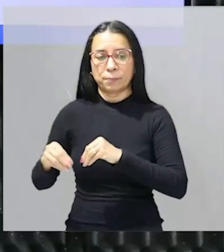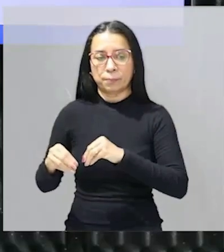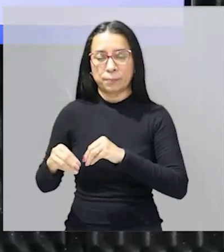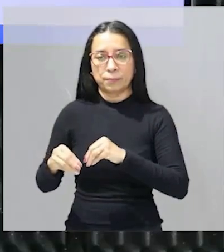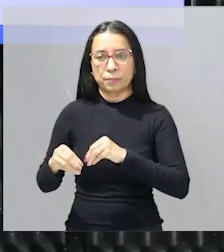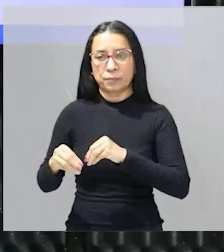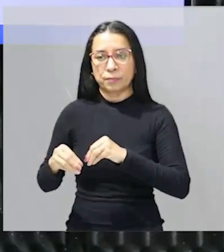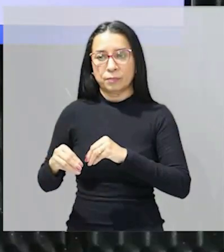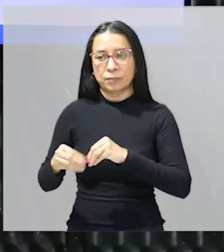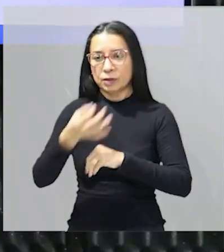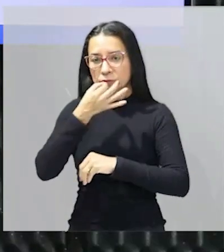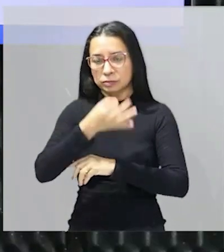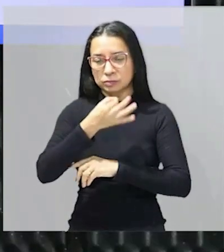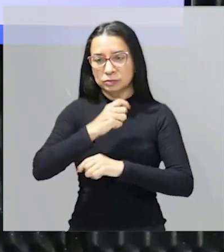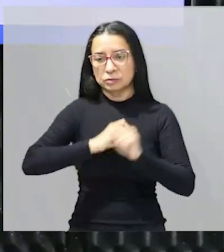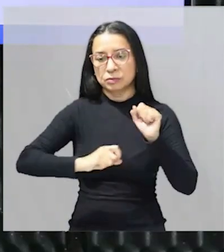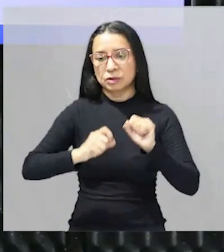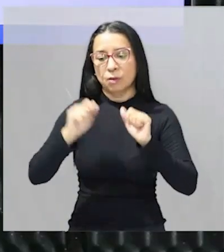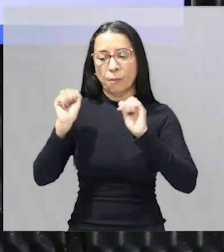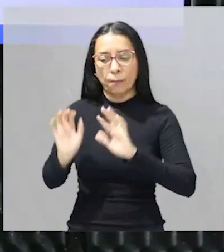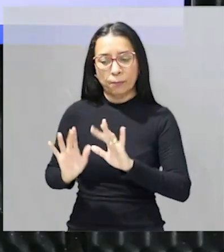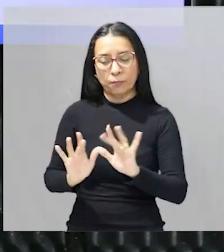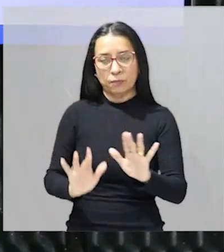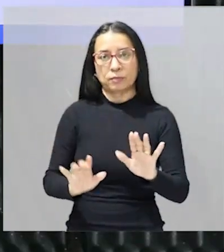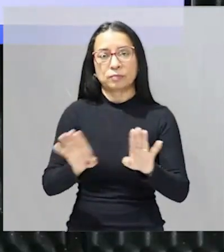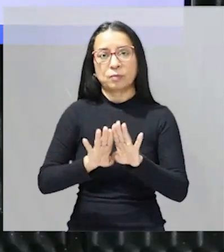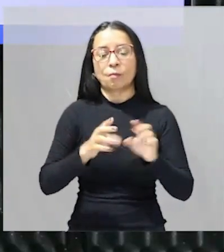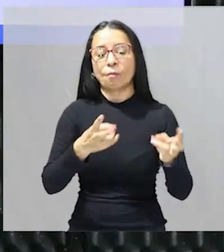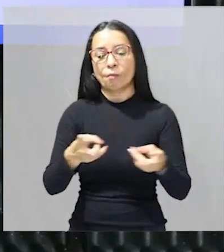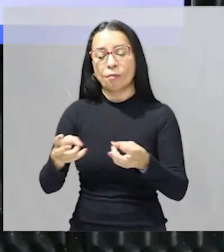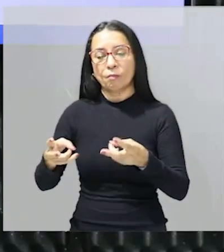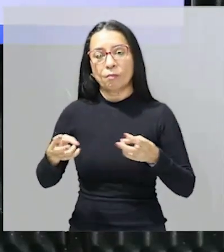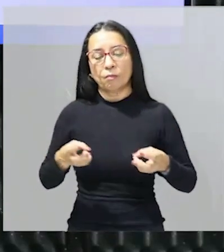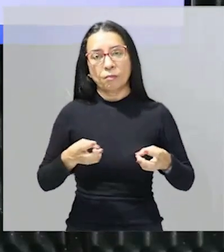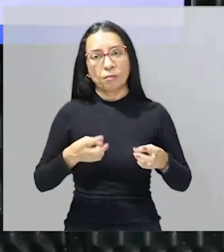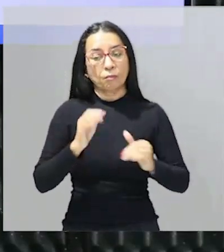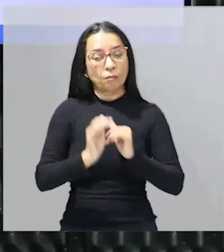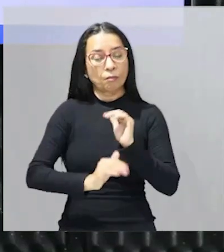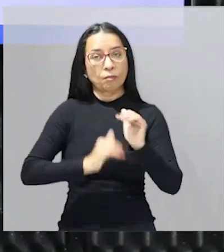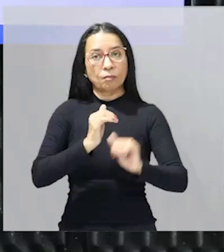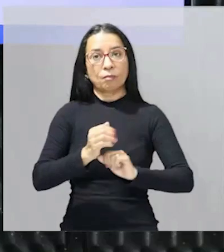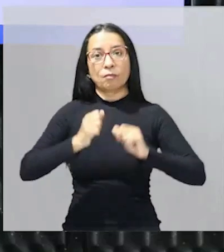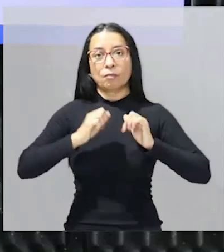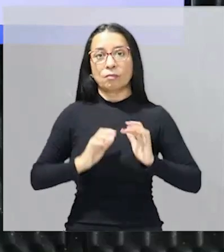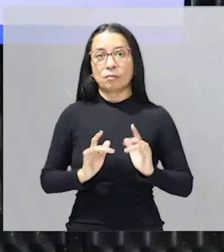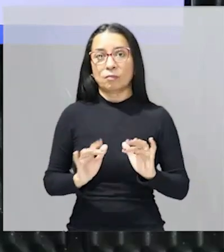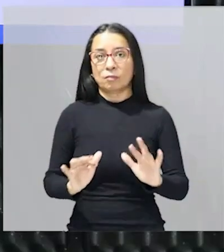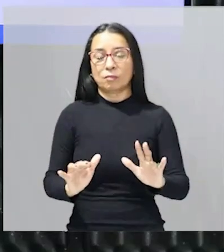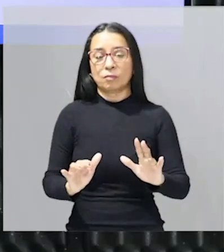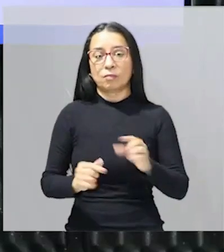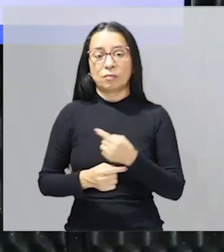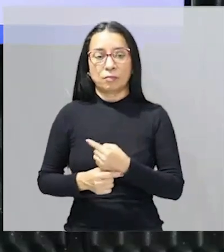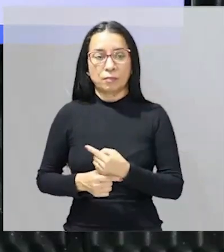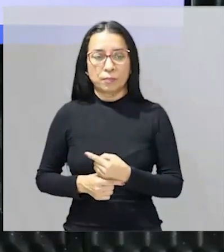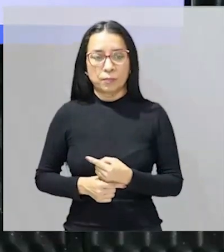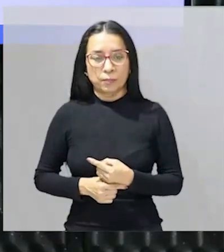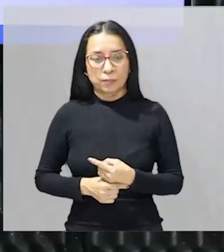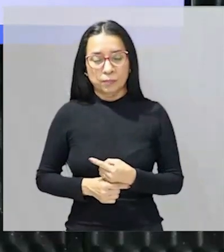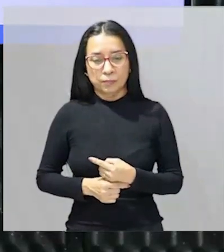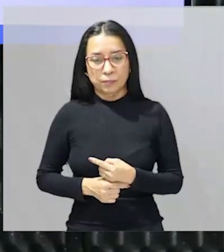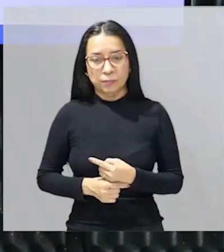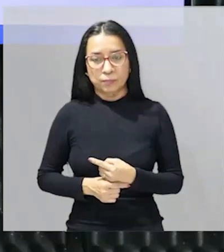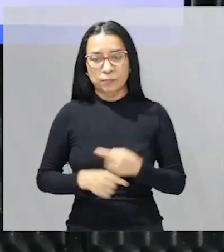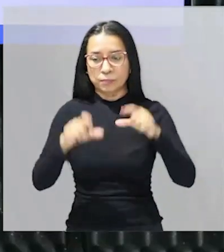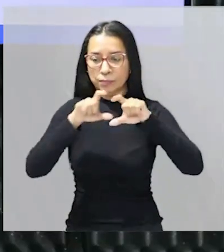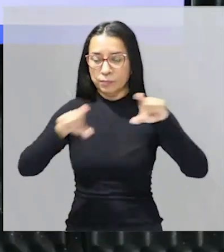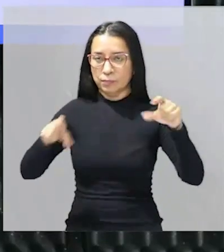eles povoaram e exploraram nesse processo de colonização. Olha o comando. O texto